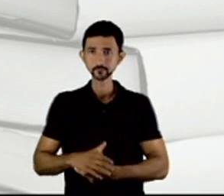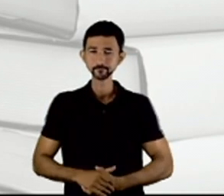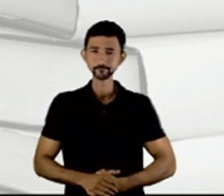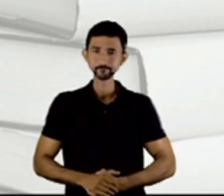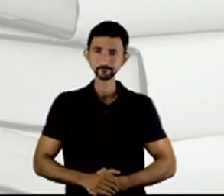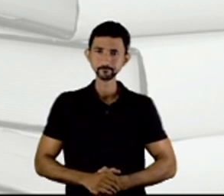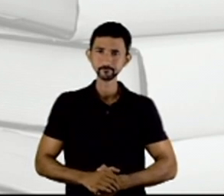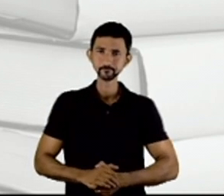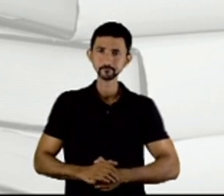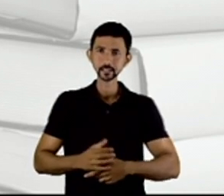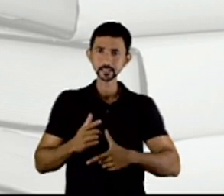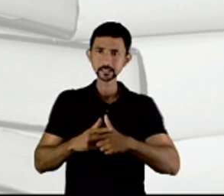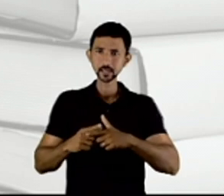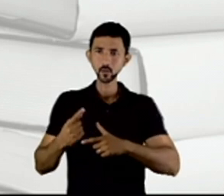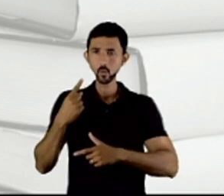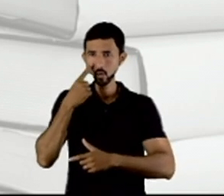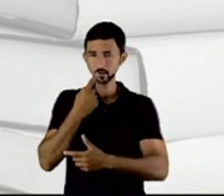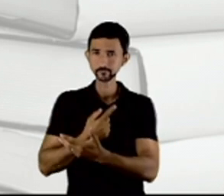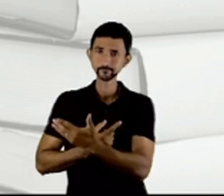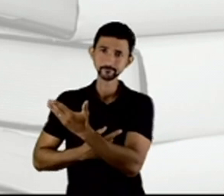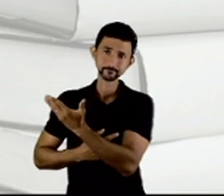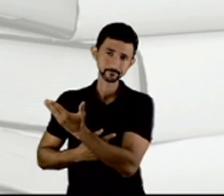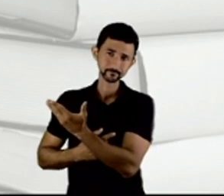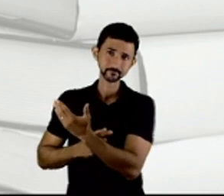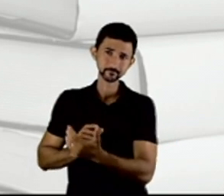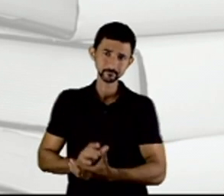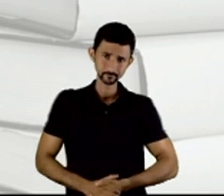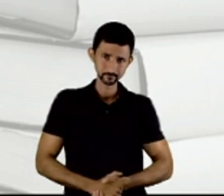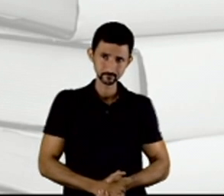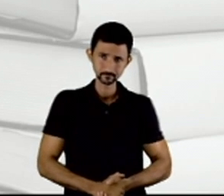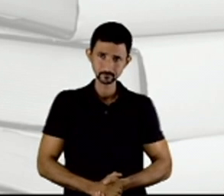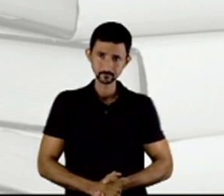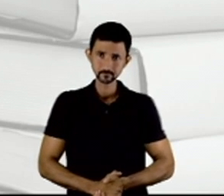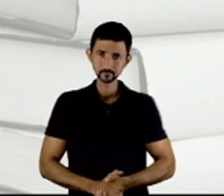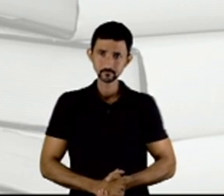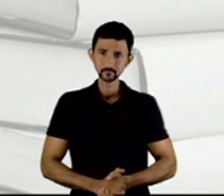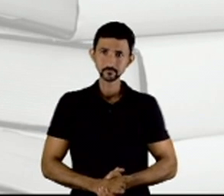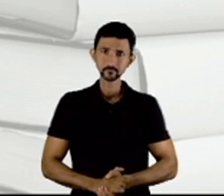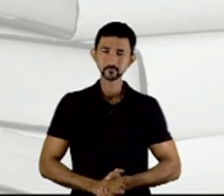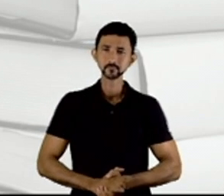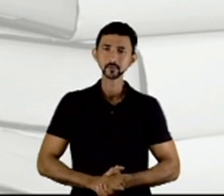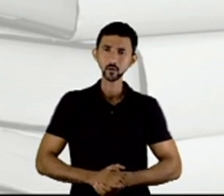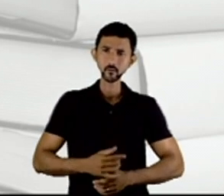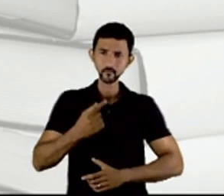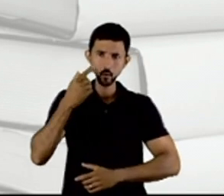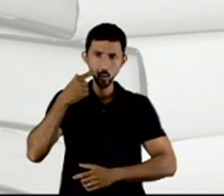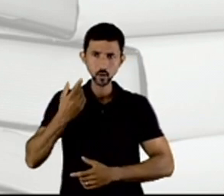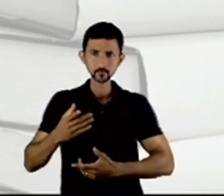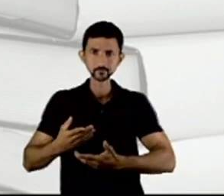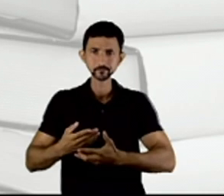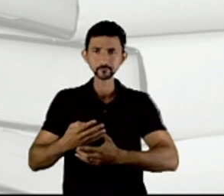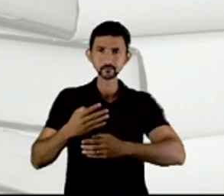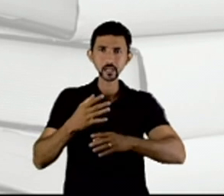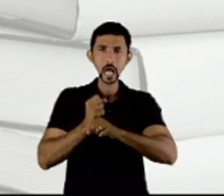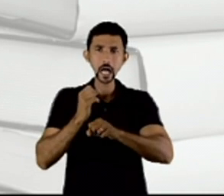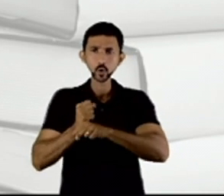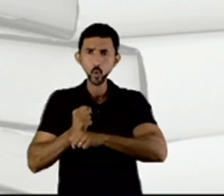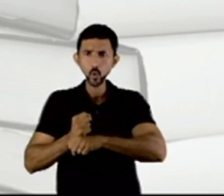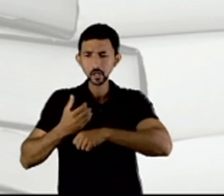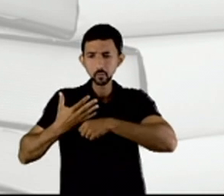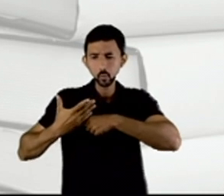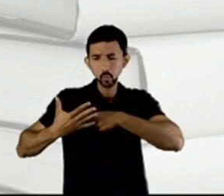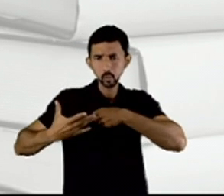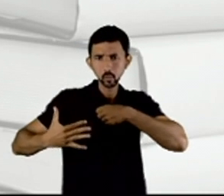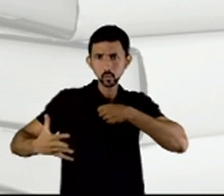66. Para 70, 4. Aí coloca o 0. E aí você verifica que essa conta não vai acabar